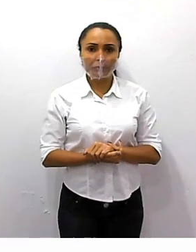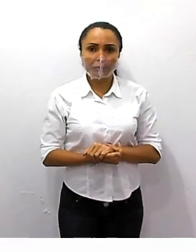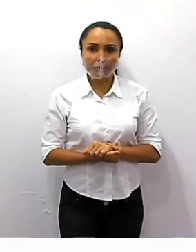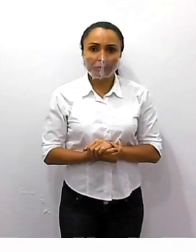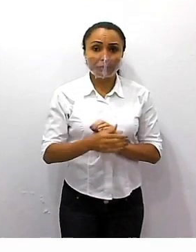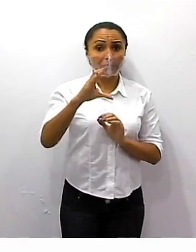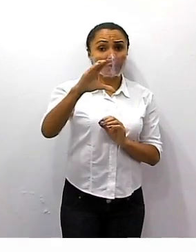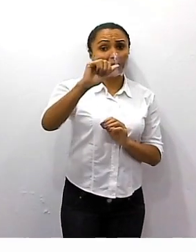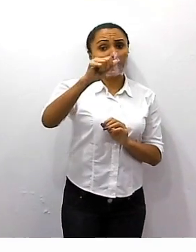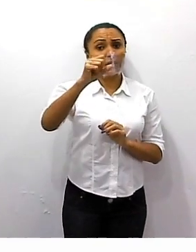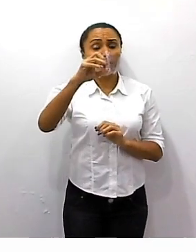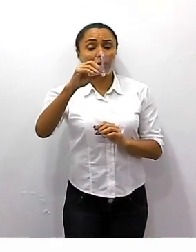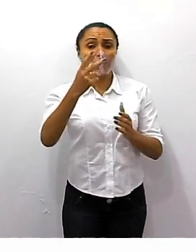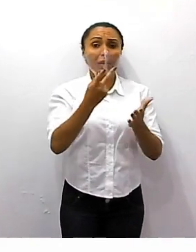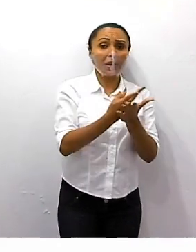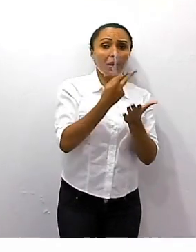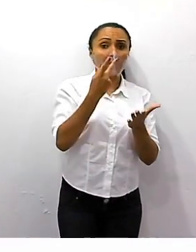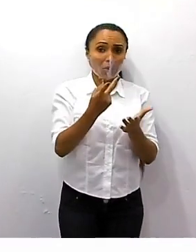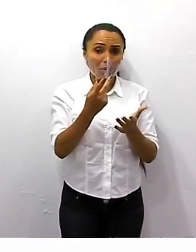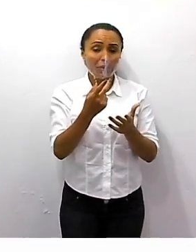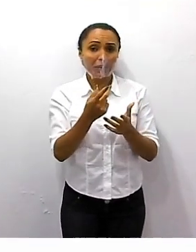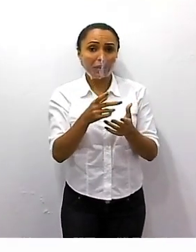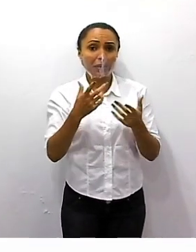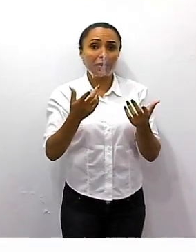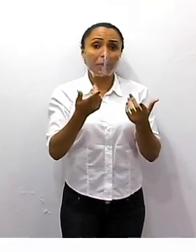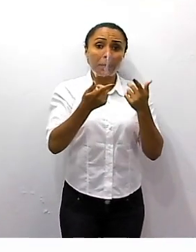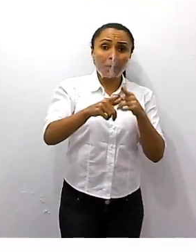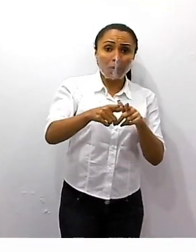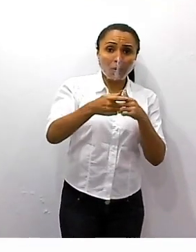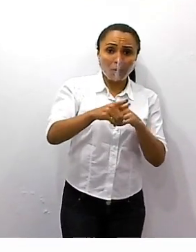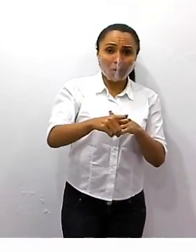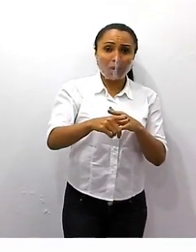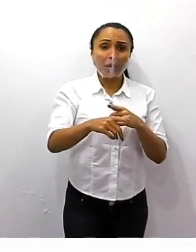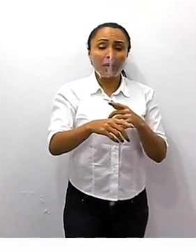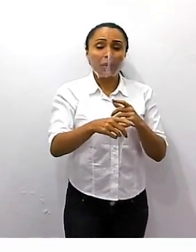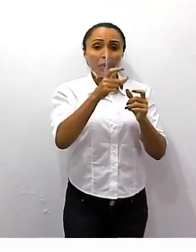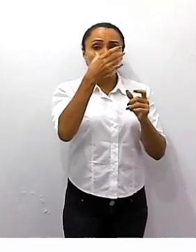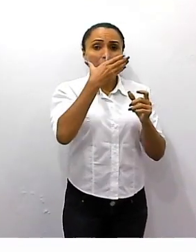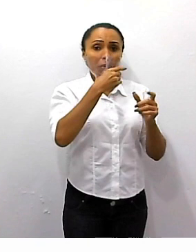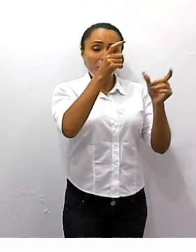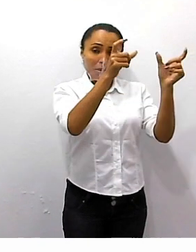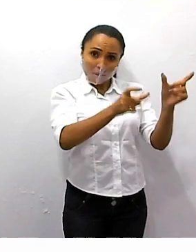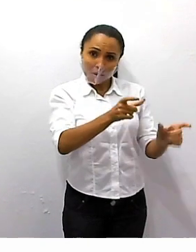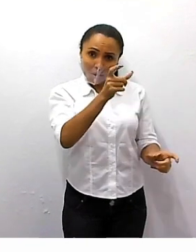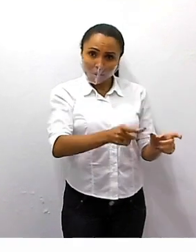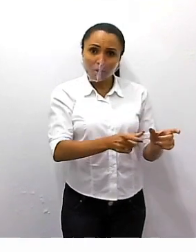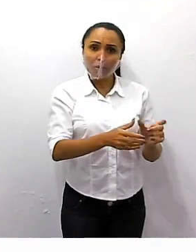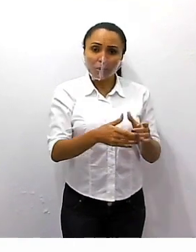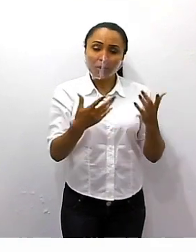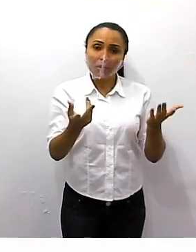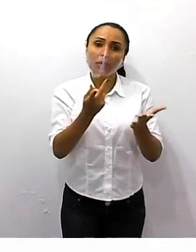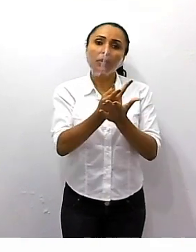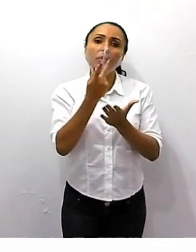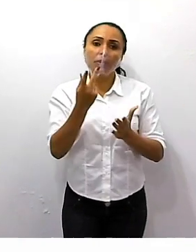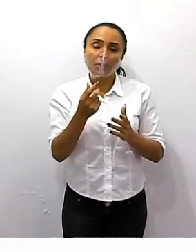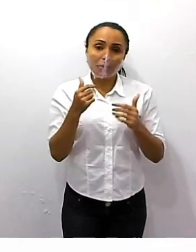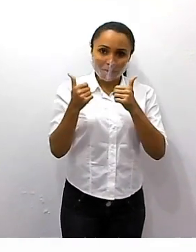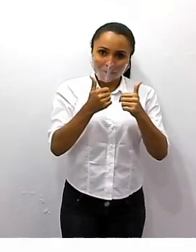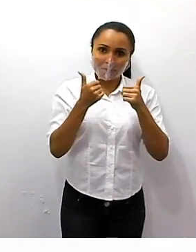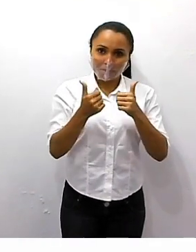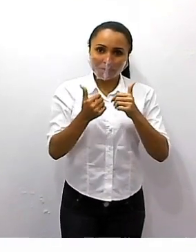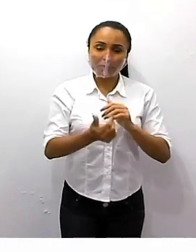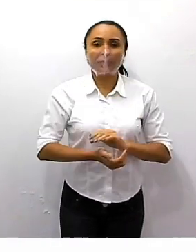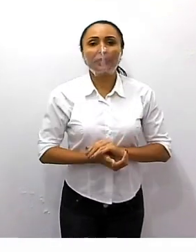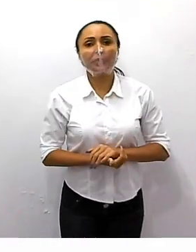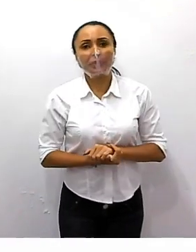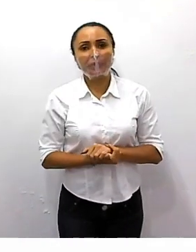caso aconteça esse dano provocado por um cientista. Se esse dano acontecer, beleza?